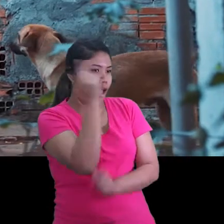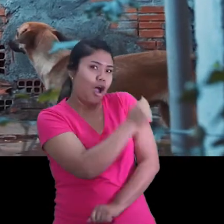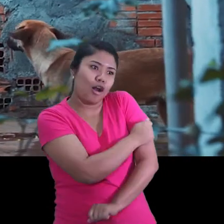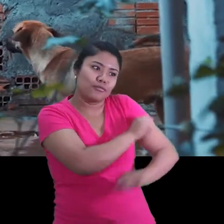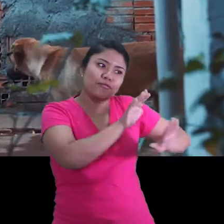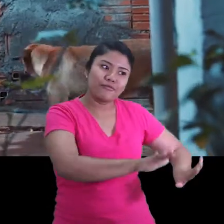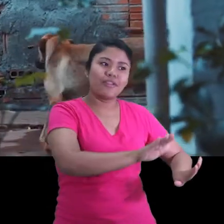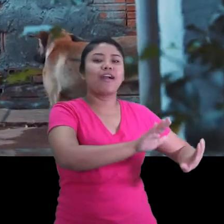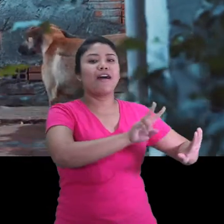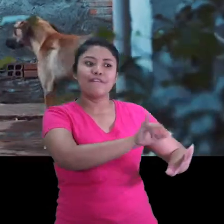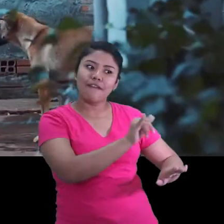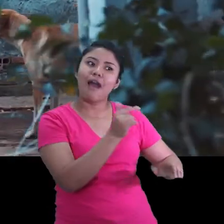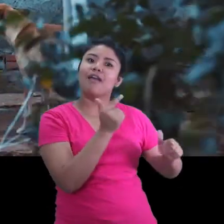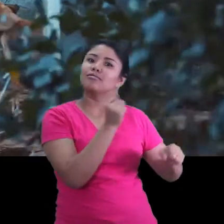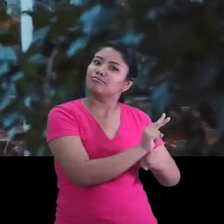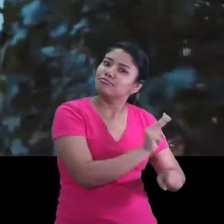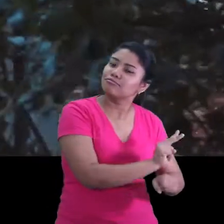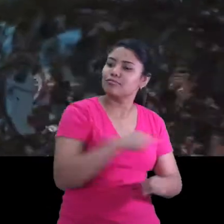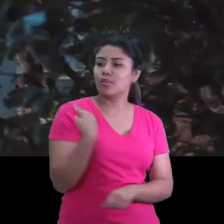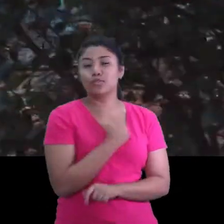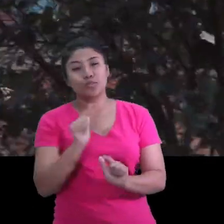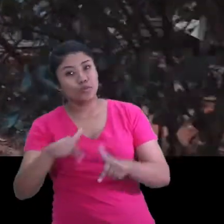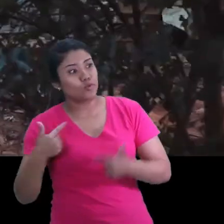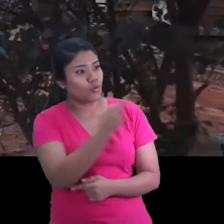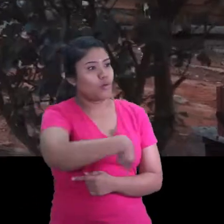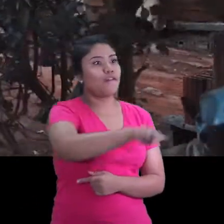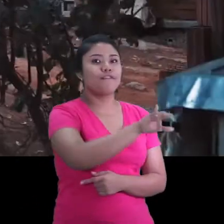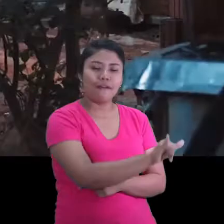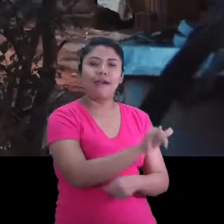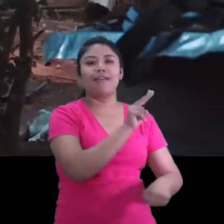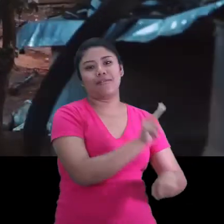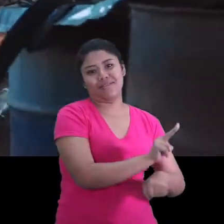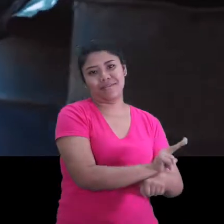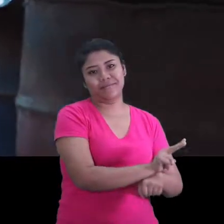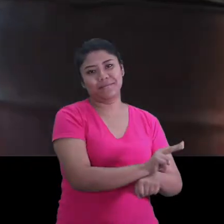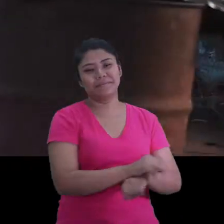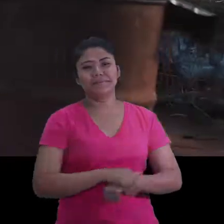ficar vai tomar conta de tudo que nós lutamos para conseguir. Eu sei que eles vão cuidar.